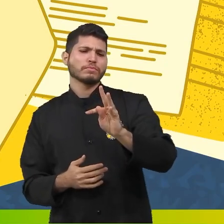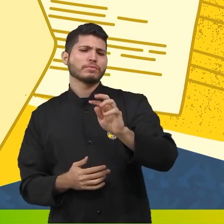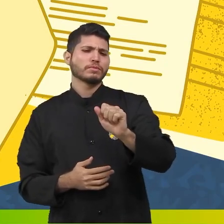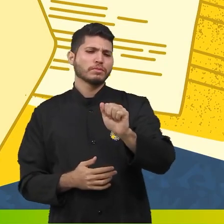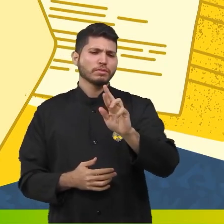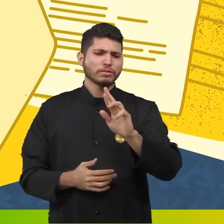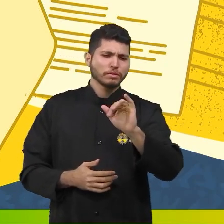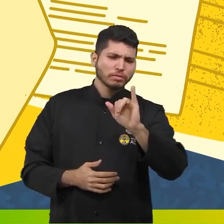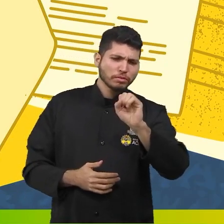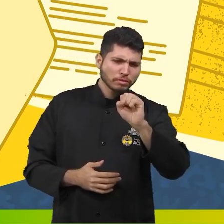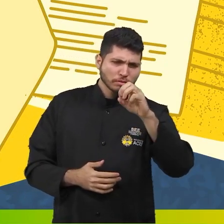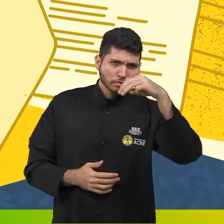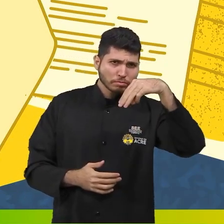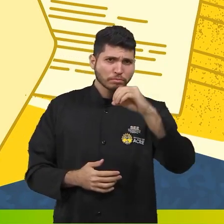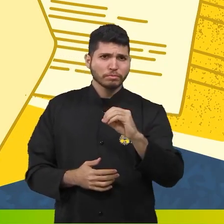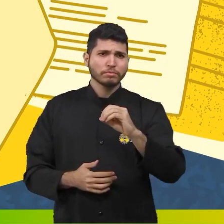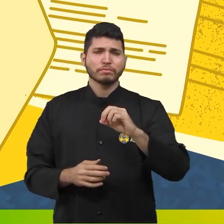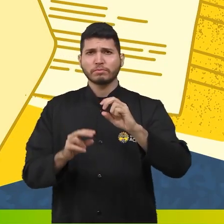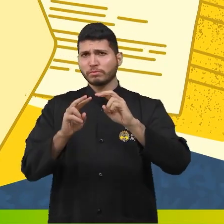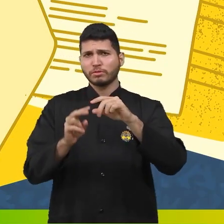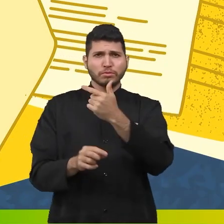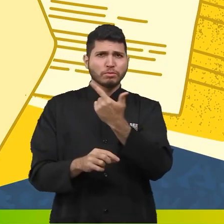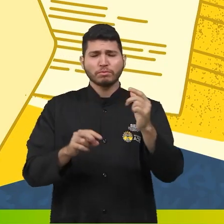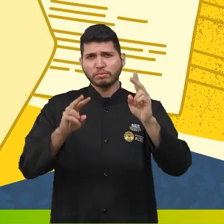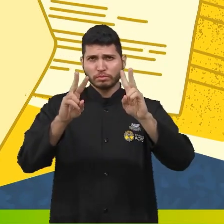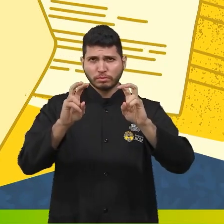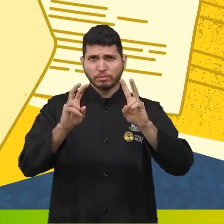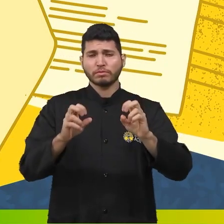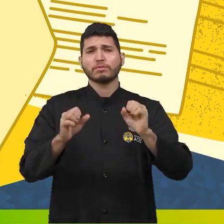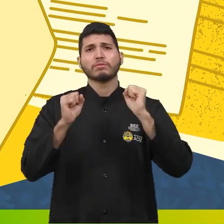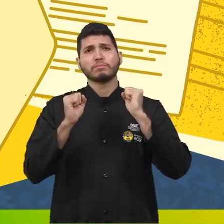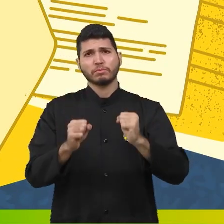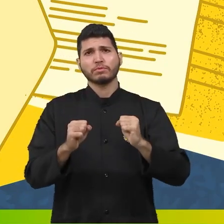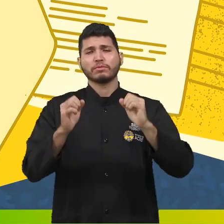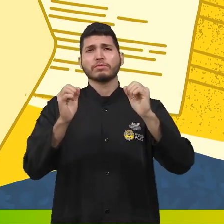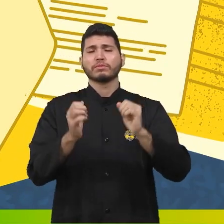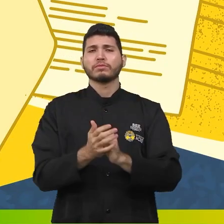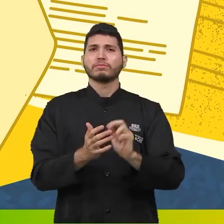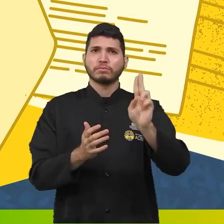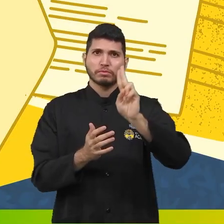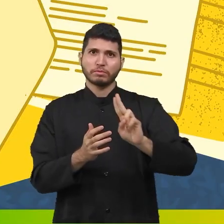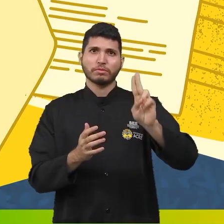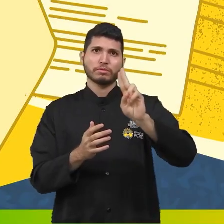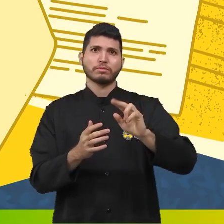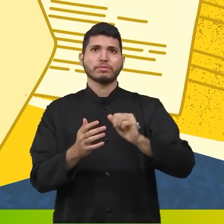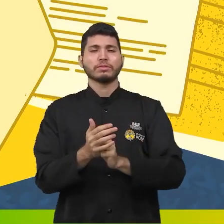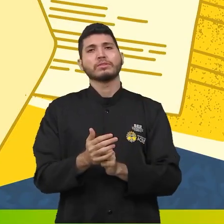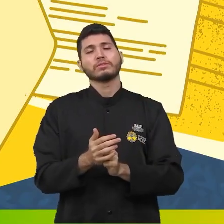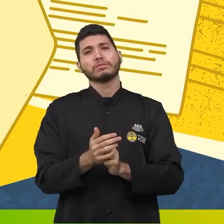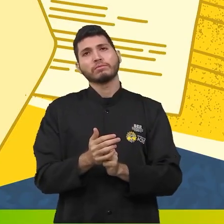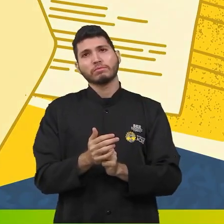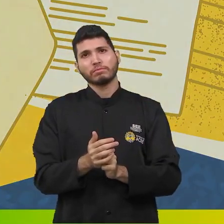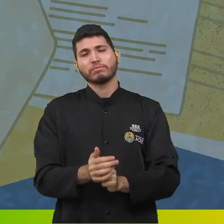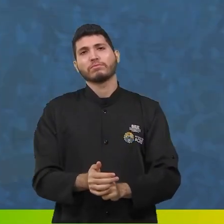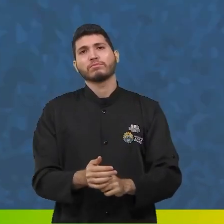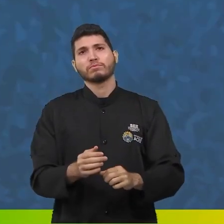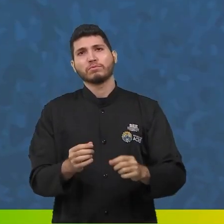temas que podem estar sendo trabalhado e debatido, trazendo uma reflexão para esse